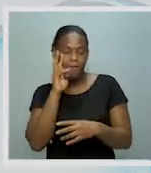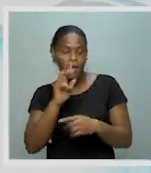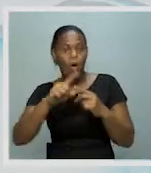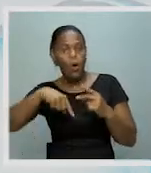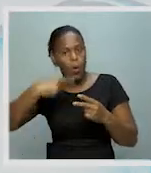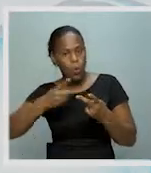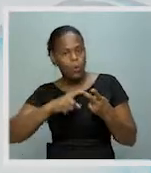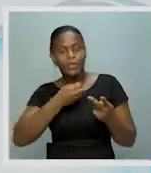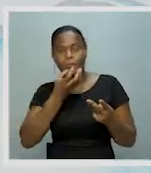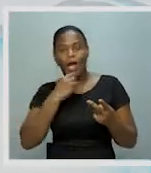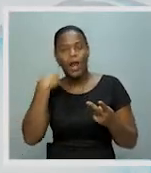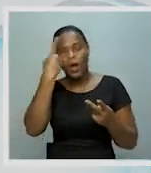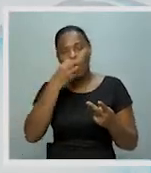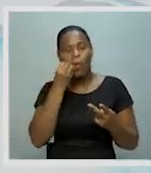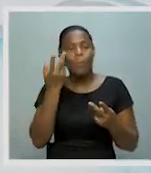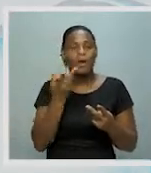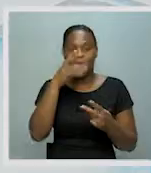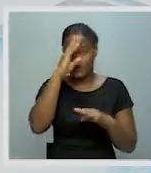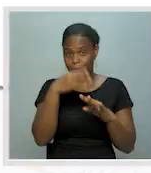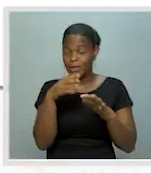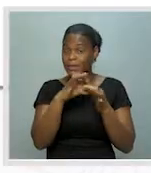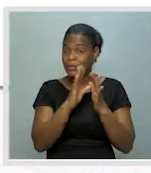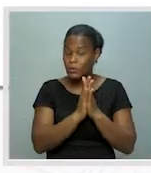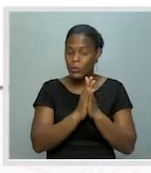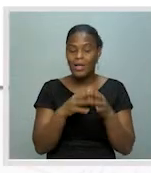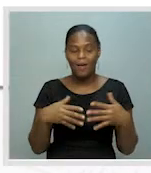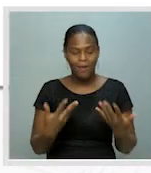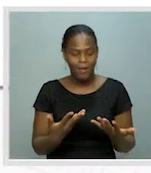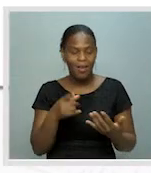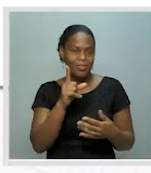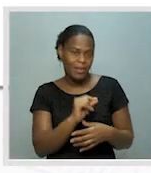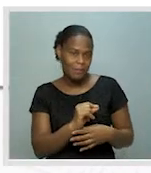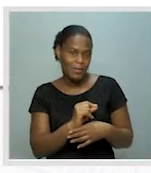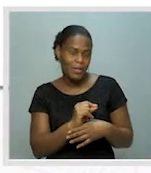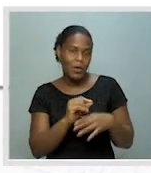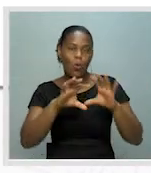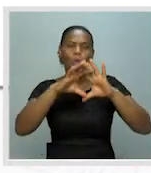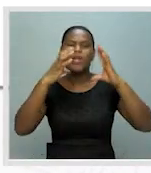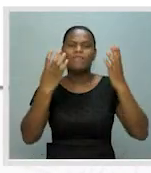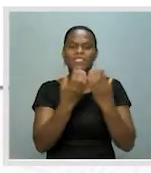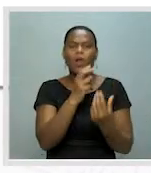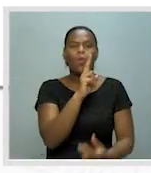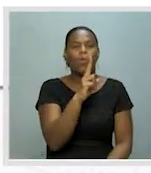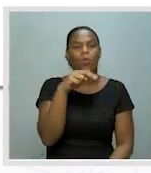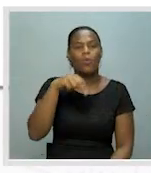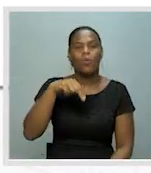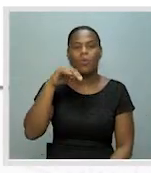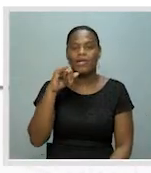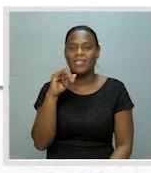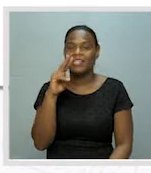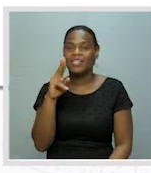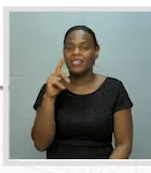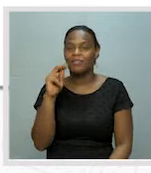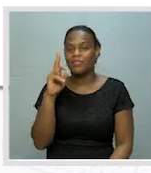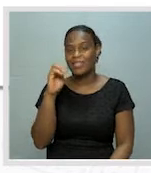uma outra característica do fenômeno religioso. O fenômeno religioso é universal. É